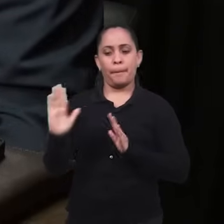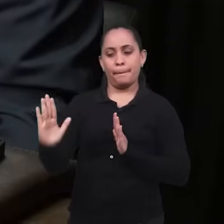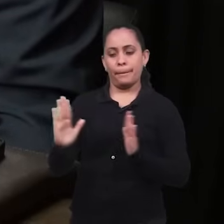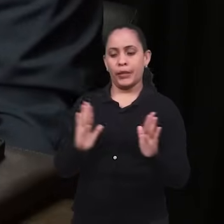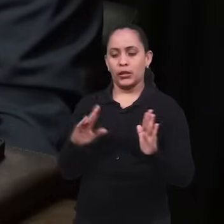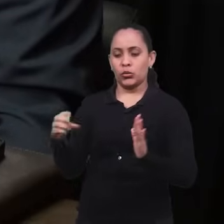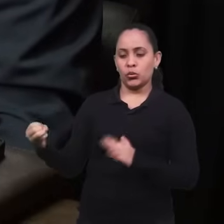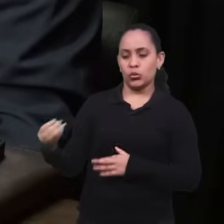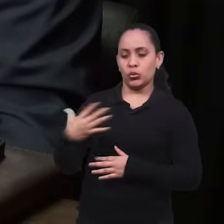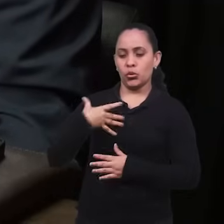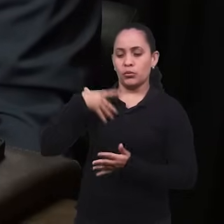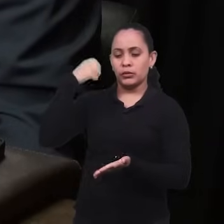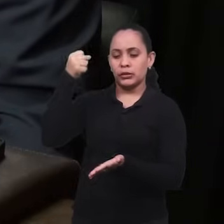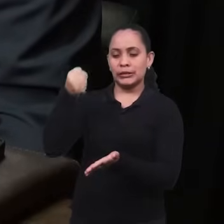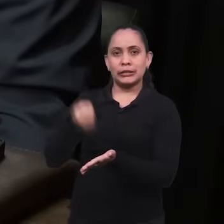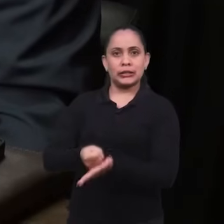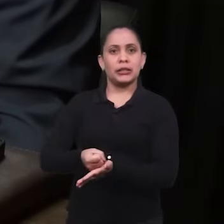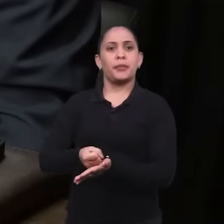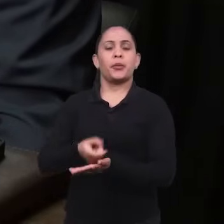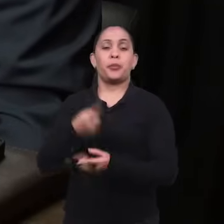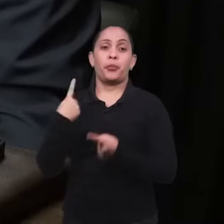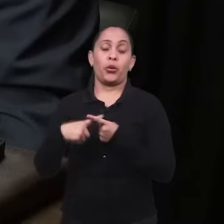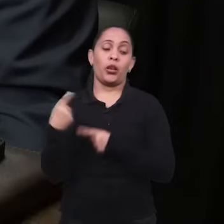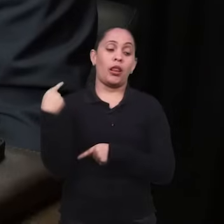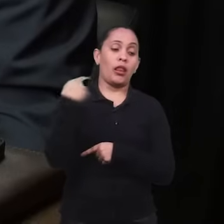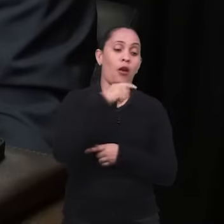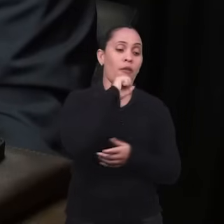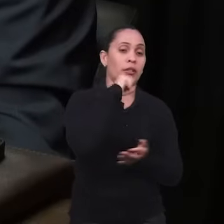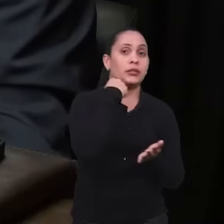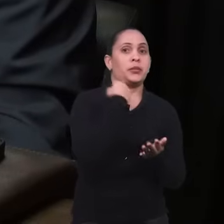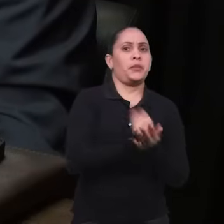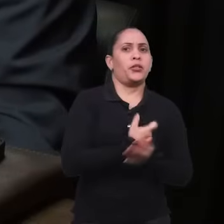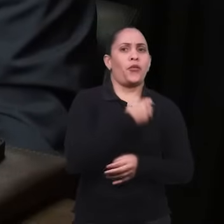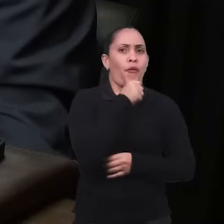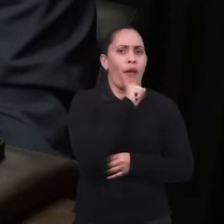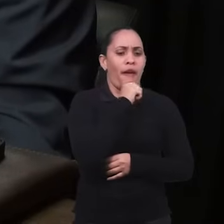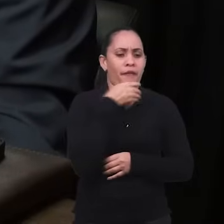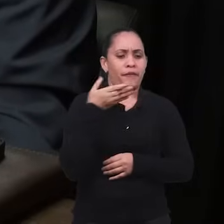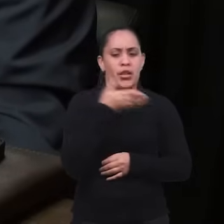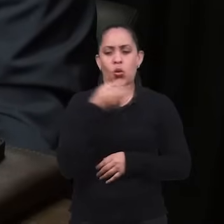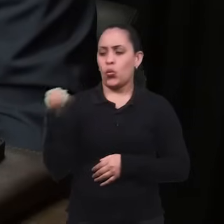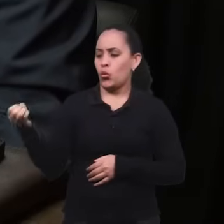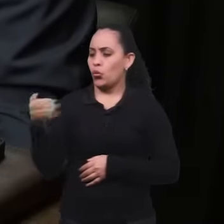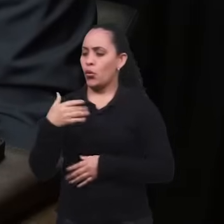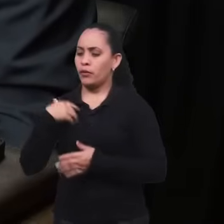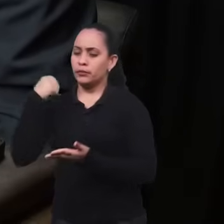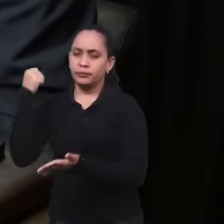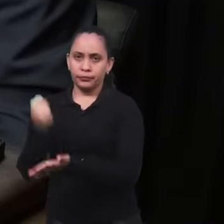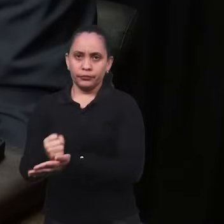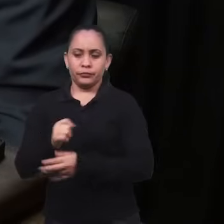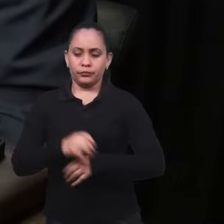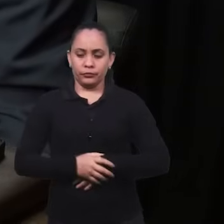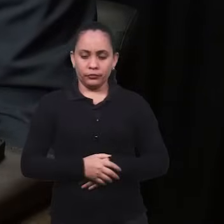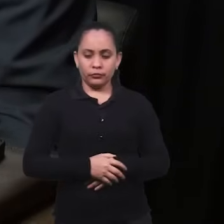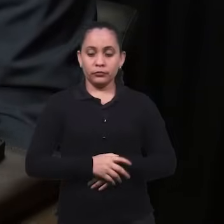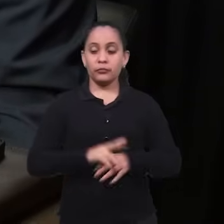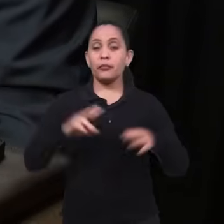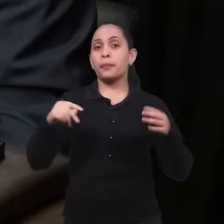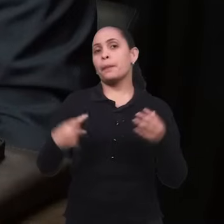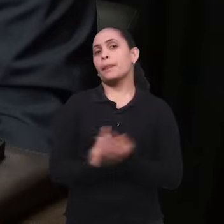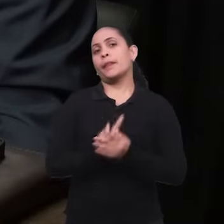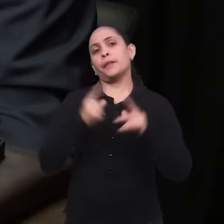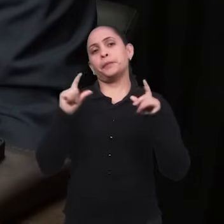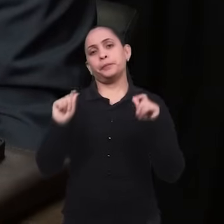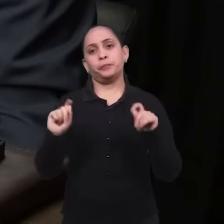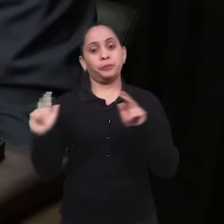chamado de Novo Testamento. É porque o Velho Testamento se tornou velho, né? Então o Senhor fez um Novo Testamento. Então